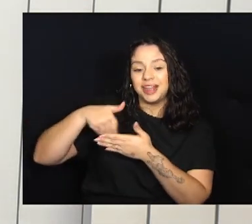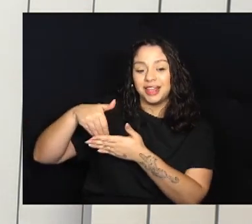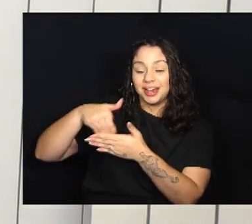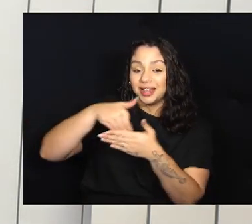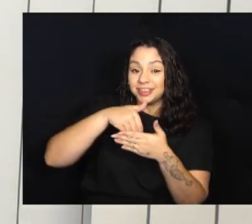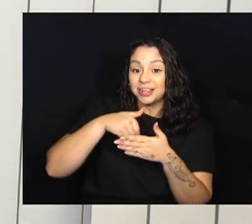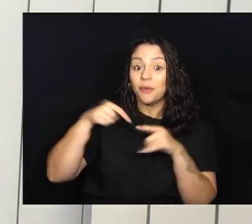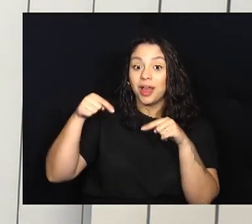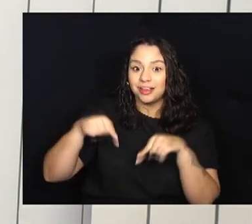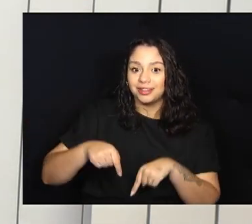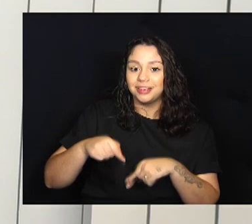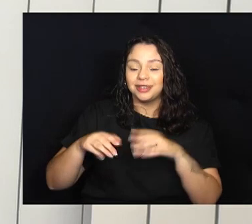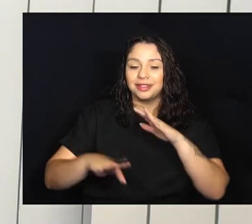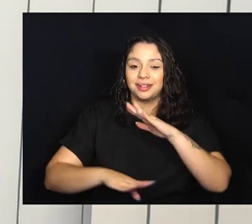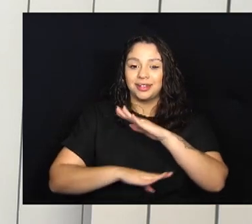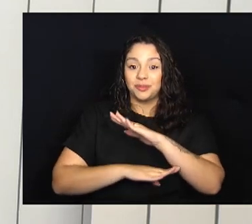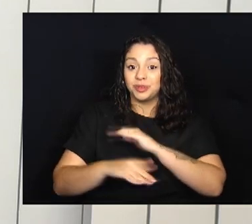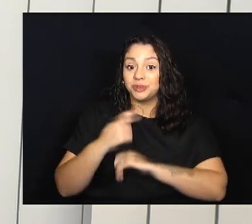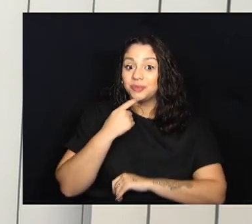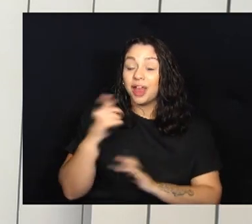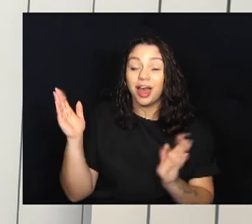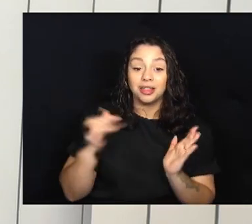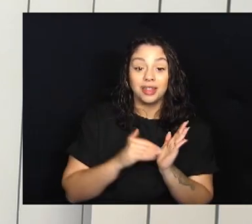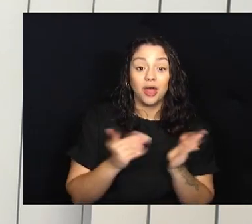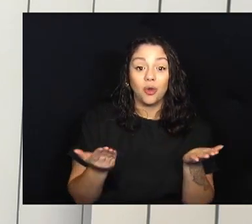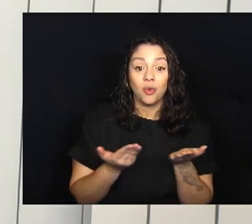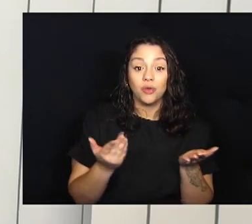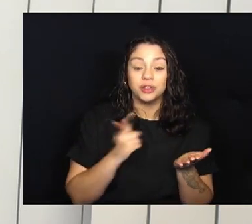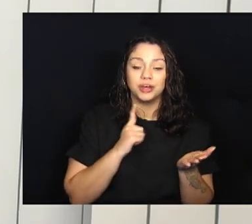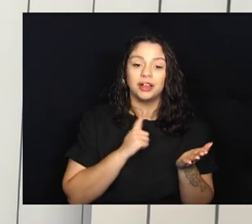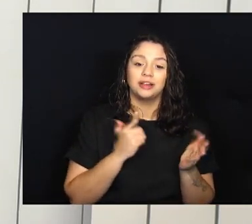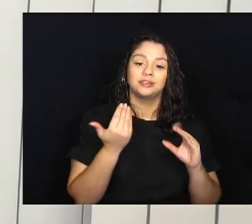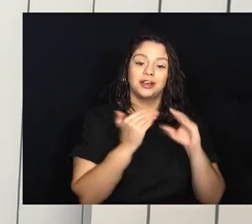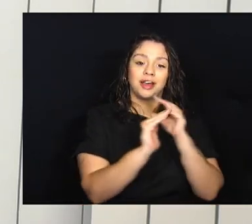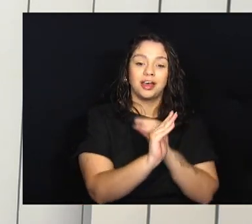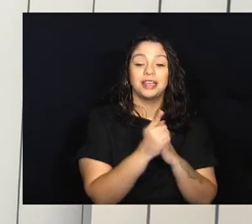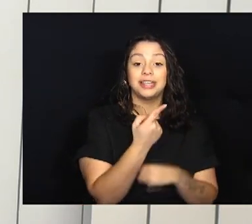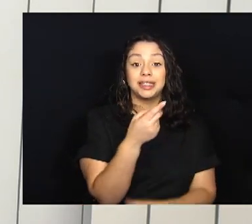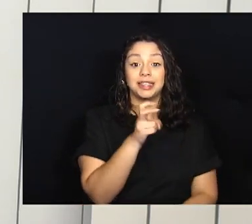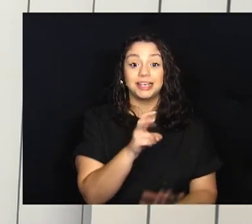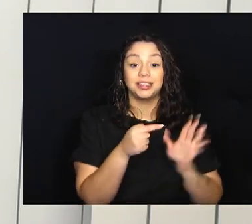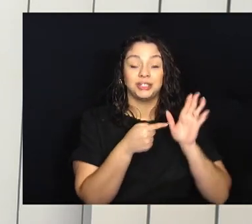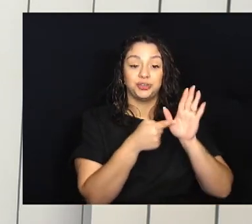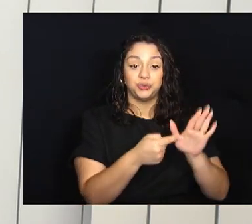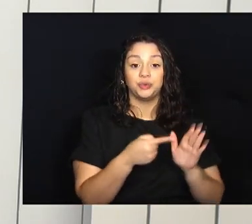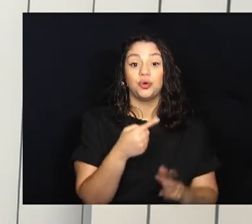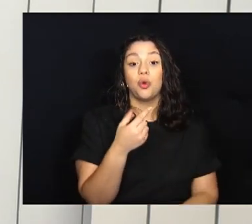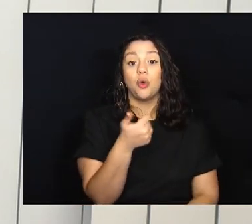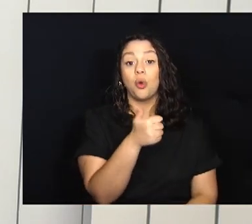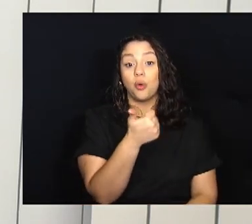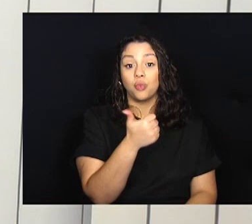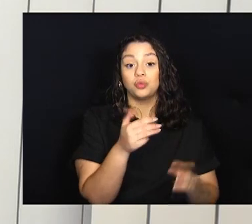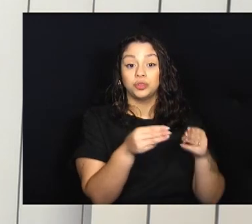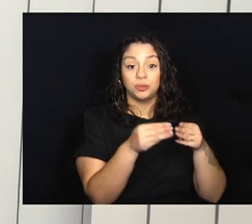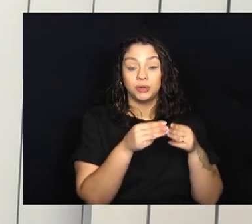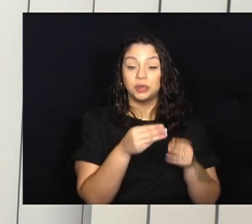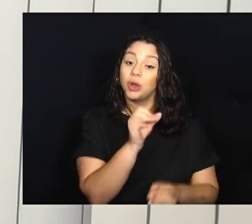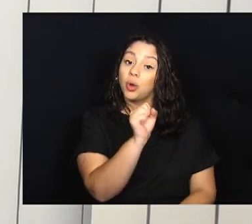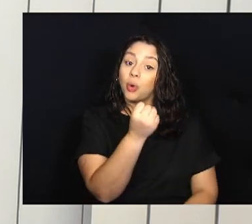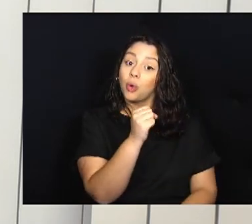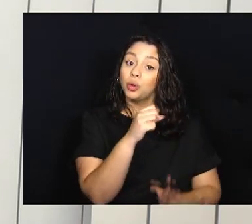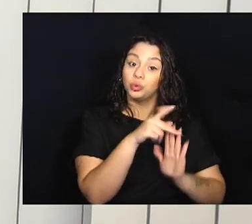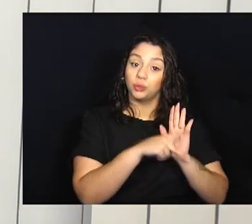Campinas. Até o dia de hoje protocolou 15 indicações, 11 moções, 8